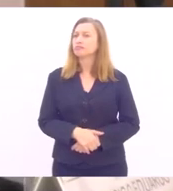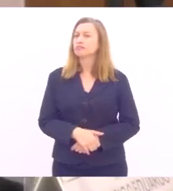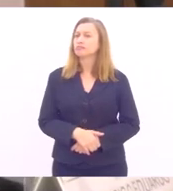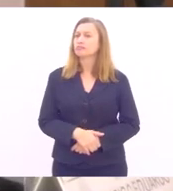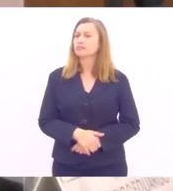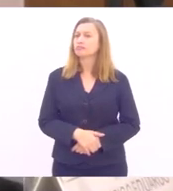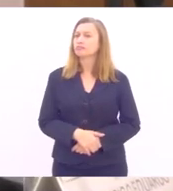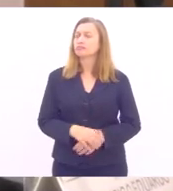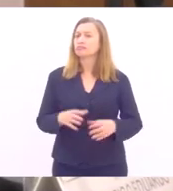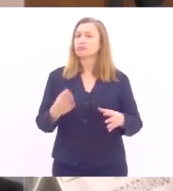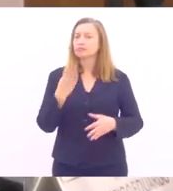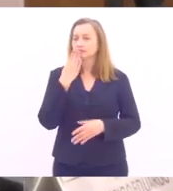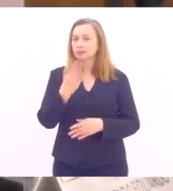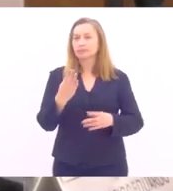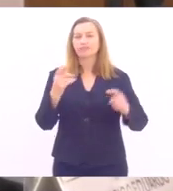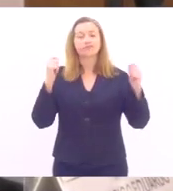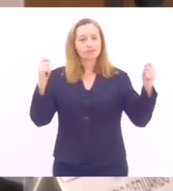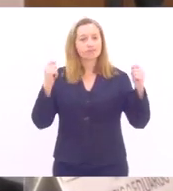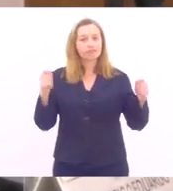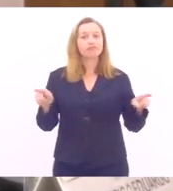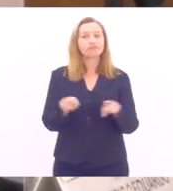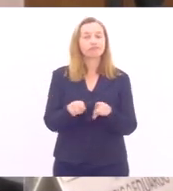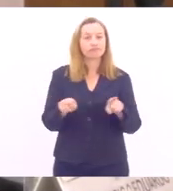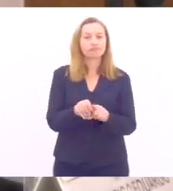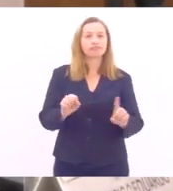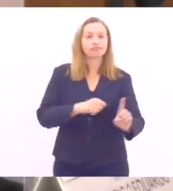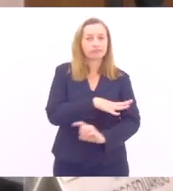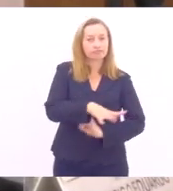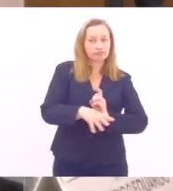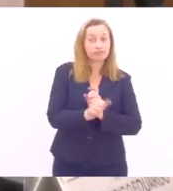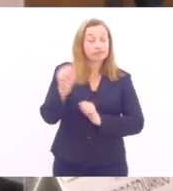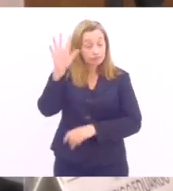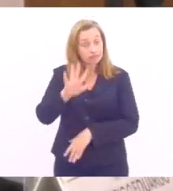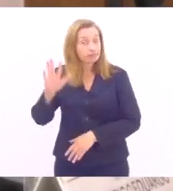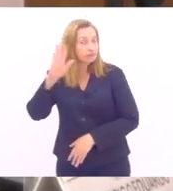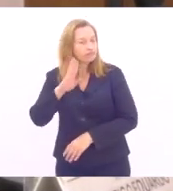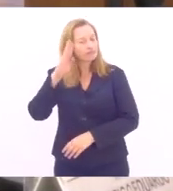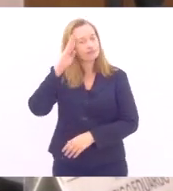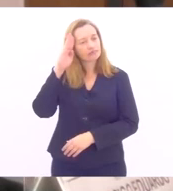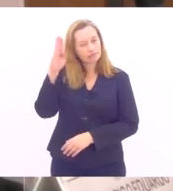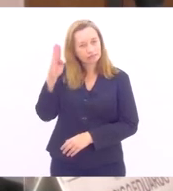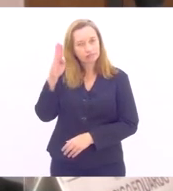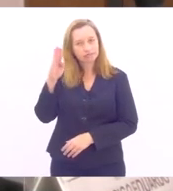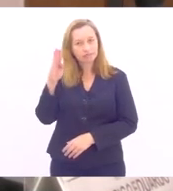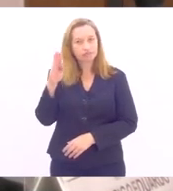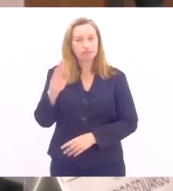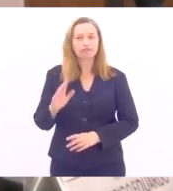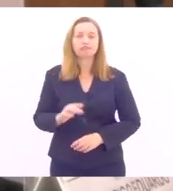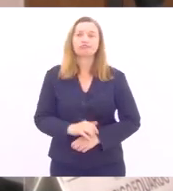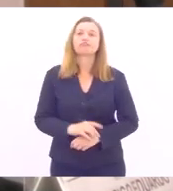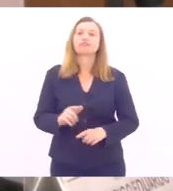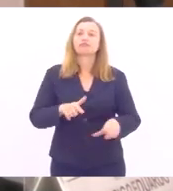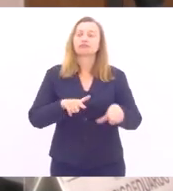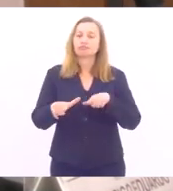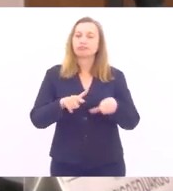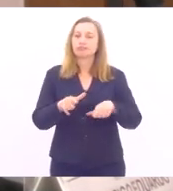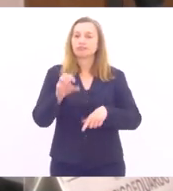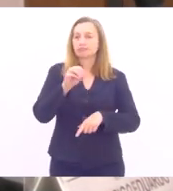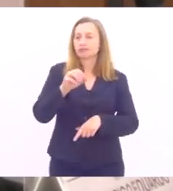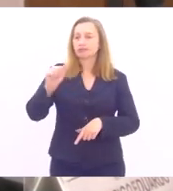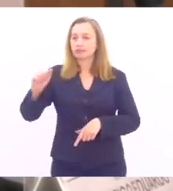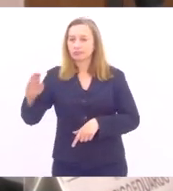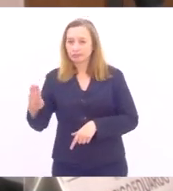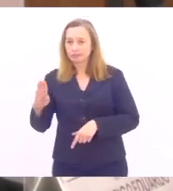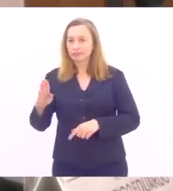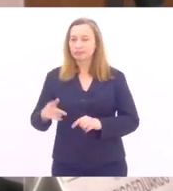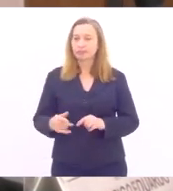para os torcedores, como a sociedade em geral, mas principalmente a atuação da OAB aqui é para resguardar a legalidade